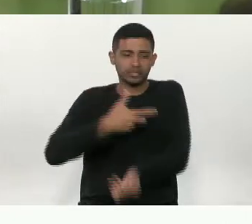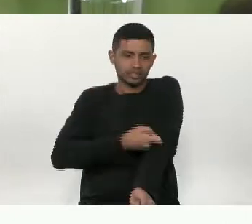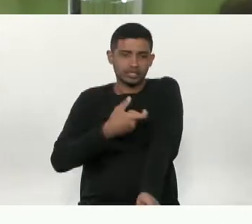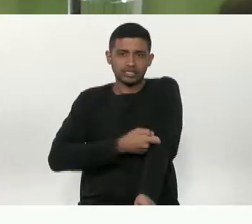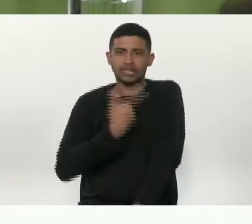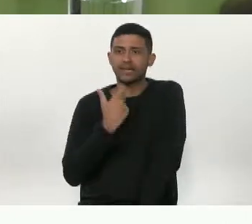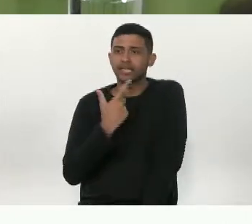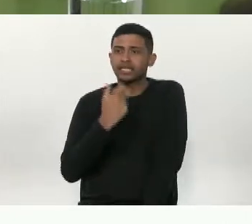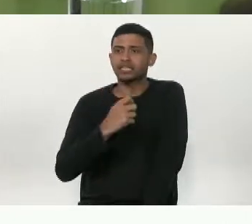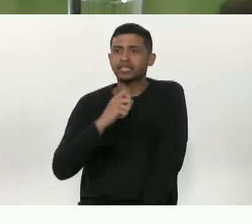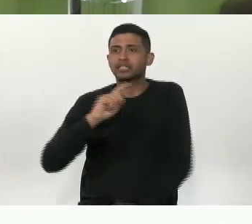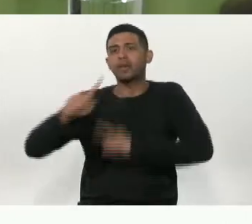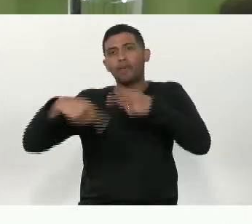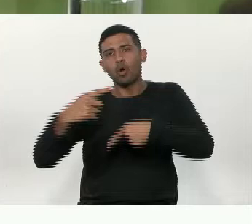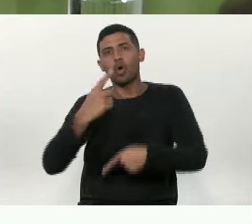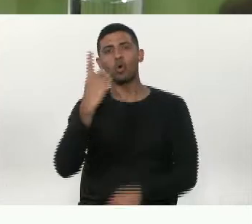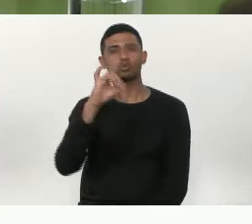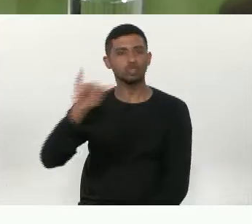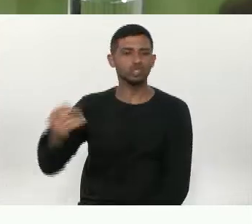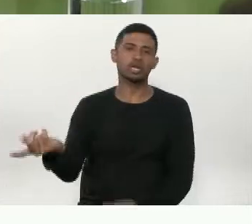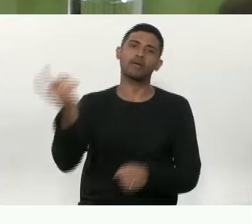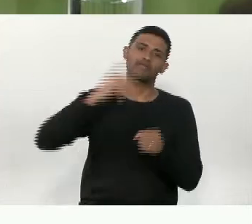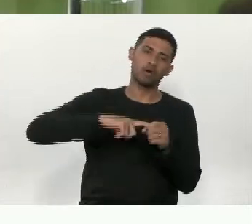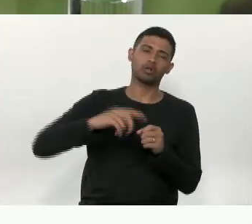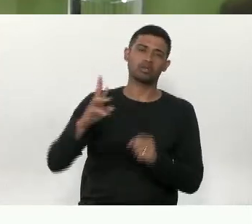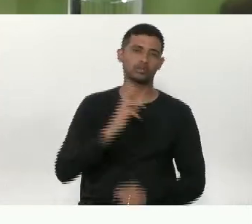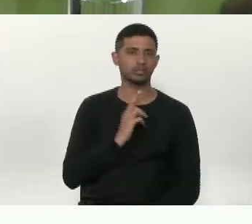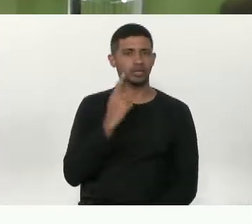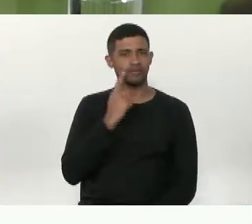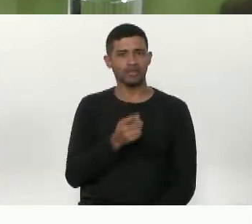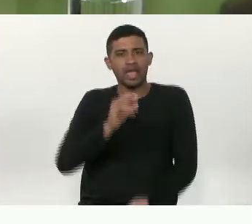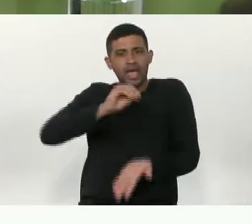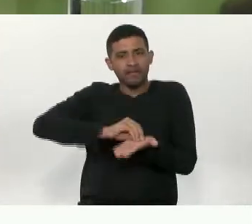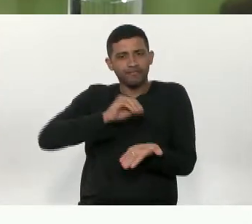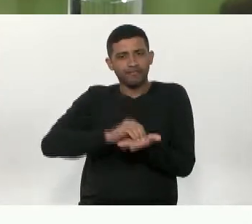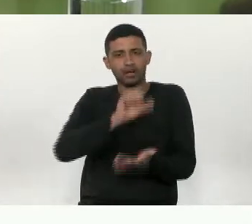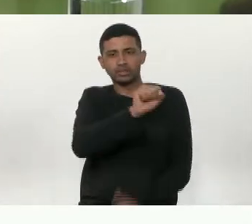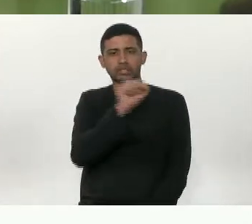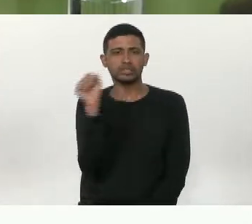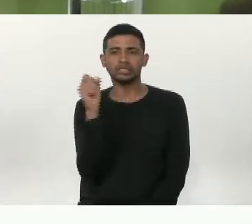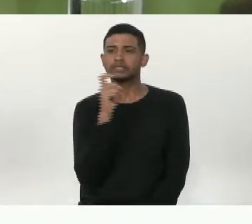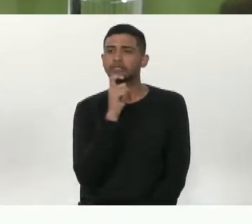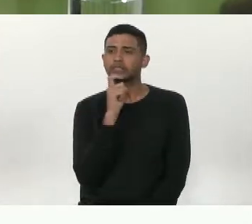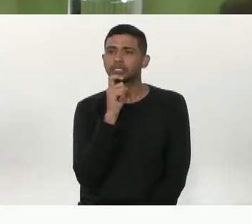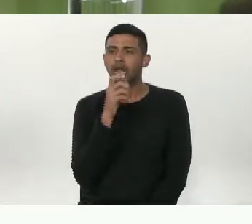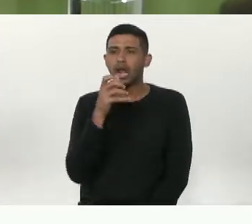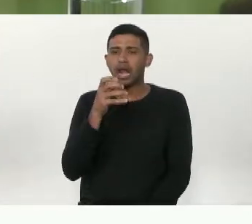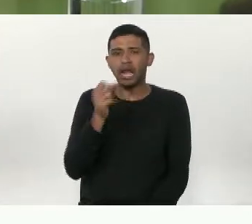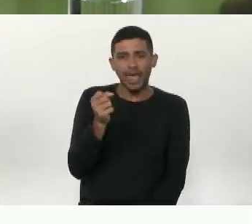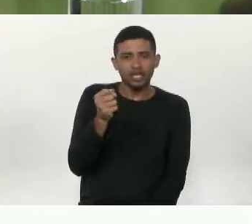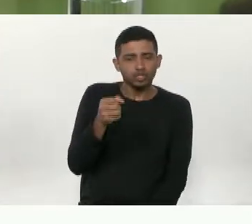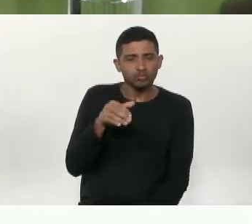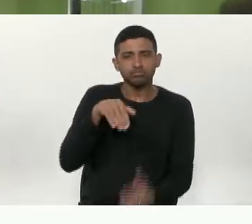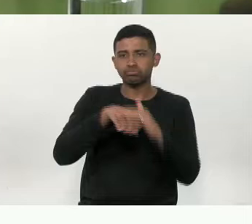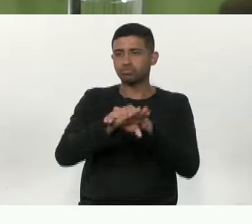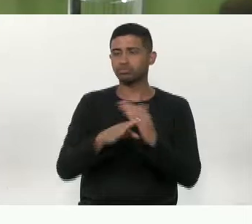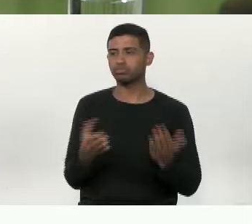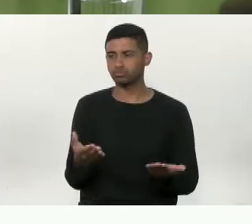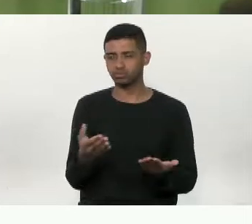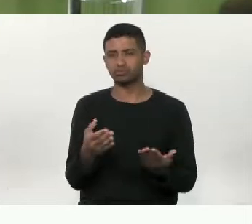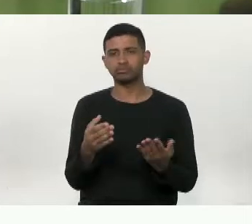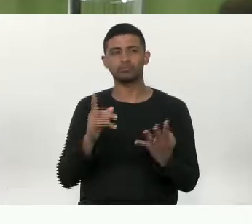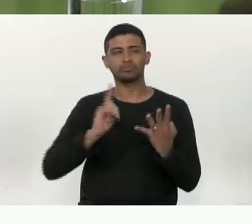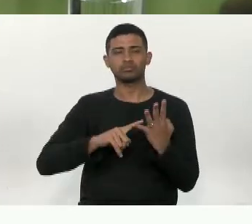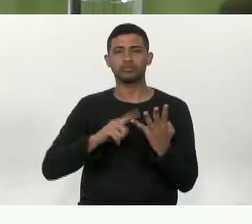mais graves. O lactário não possuía geladeira para condicionamento do leite materno. Foram